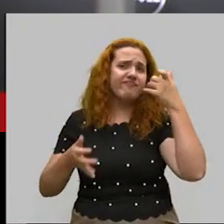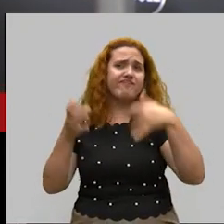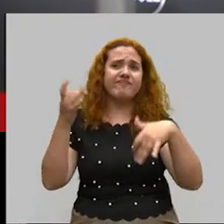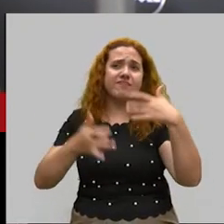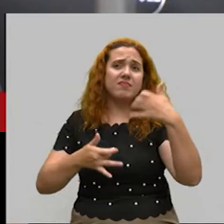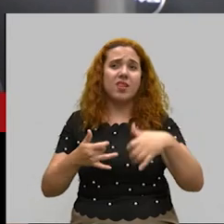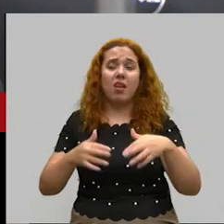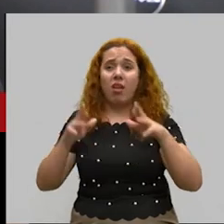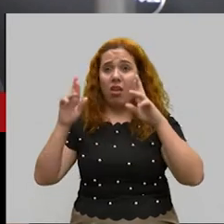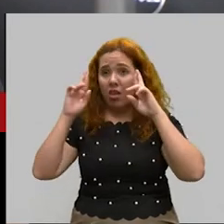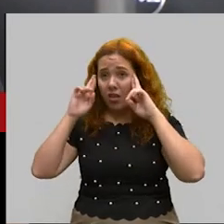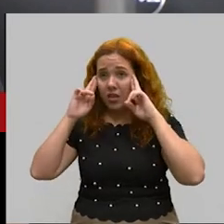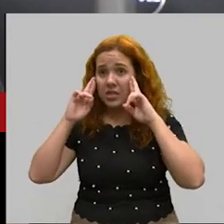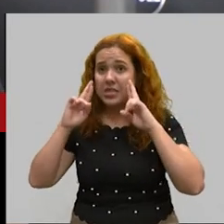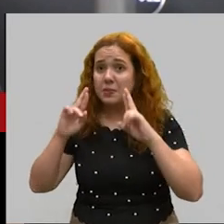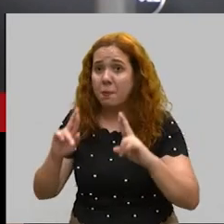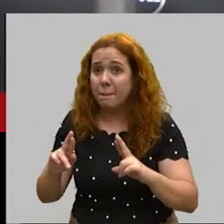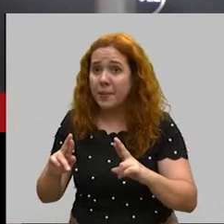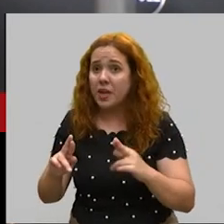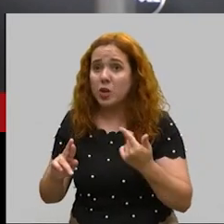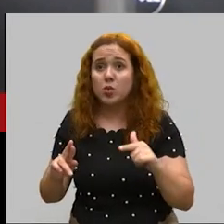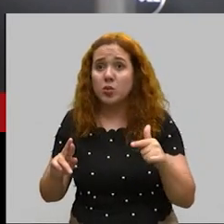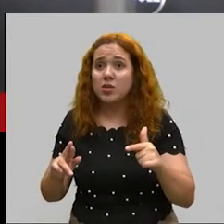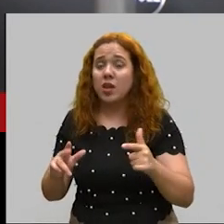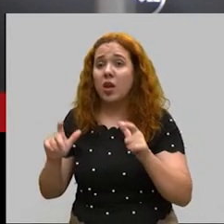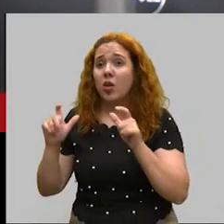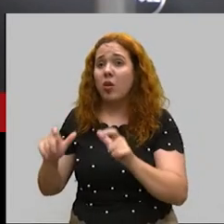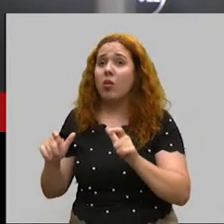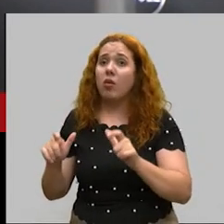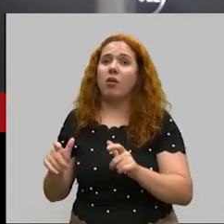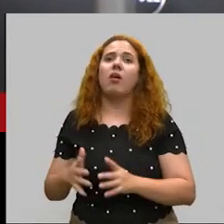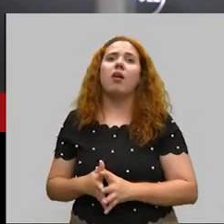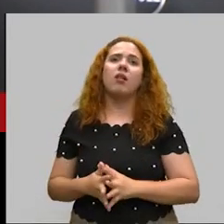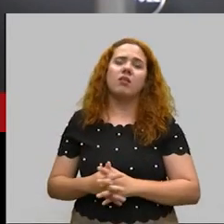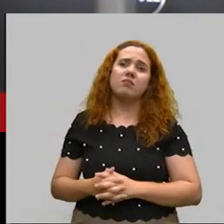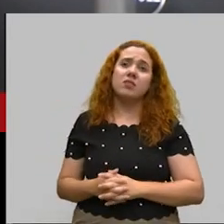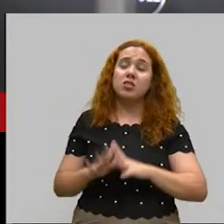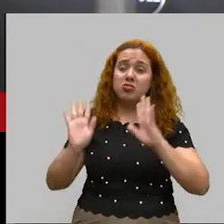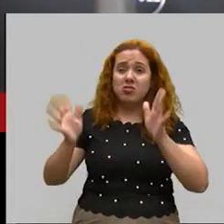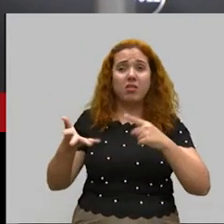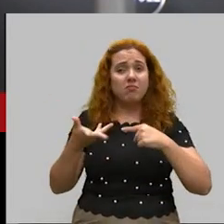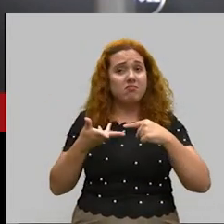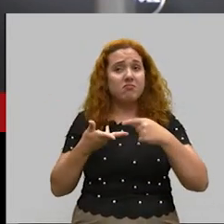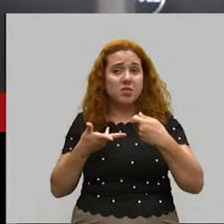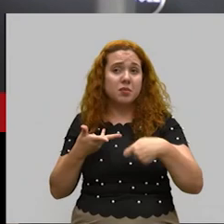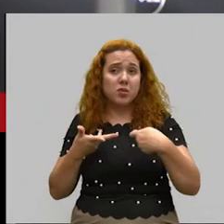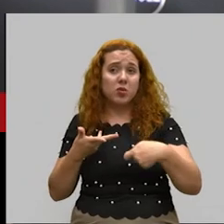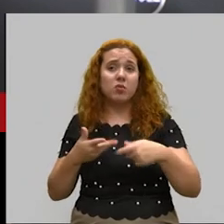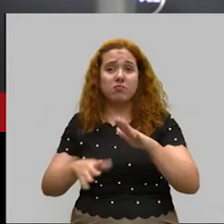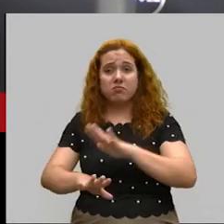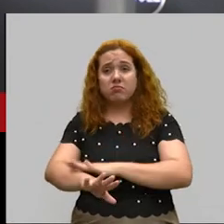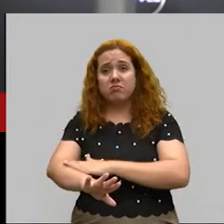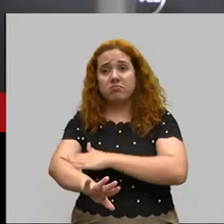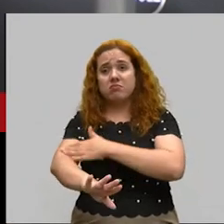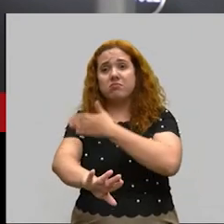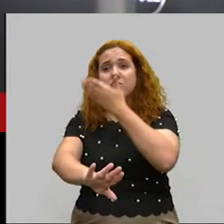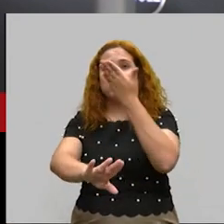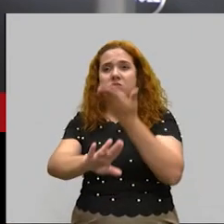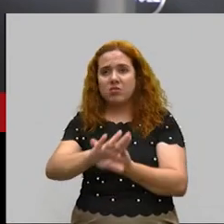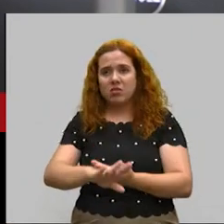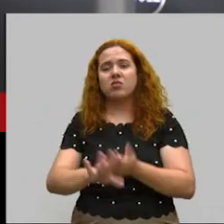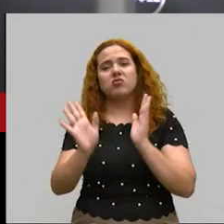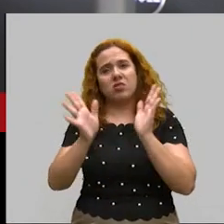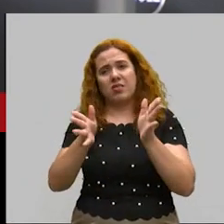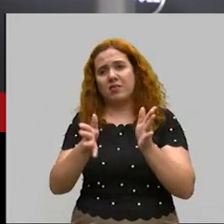de respeito com a o local com todas as questões que vocês levantaram aqui ao longo do dia que a gente não vai f ficar repetindo